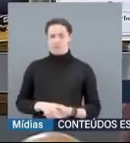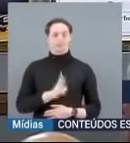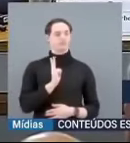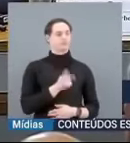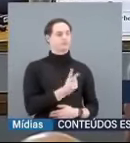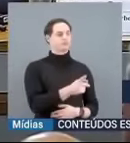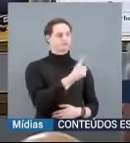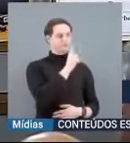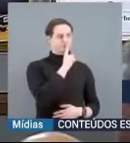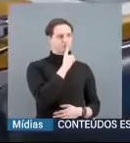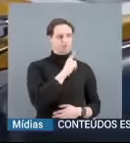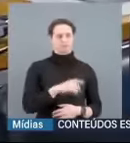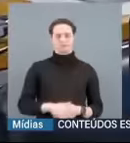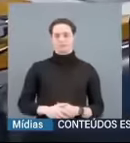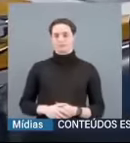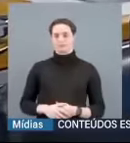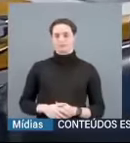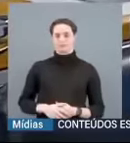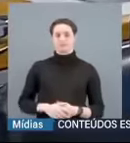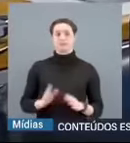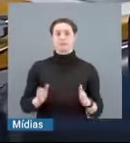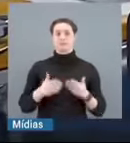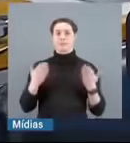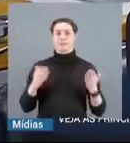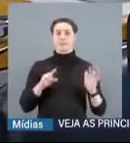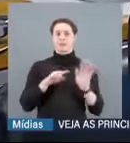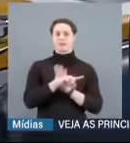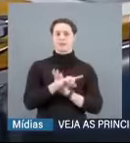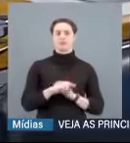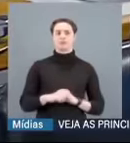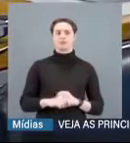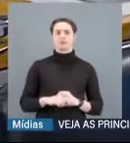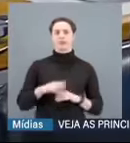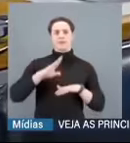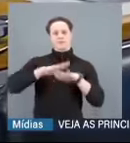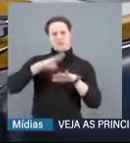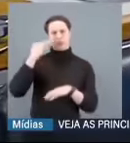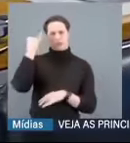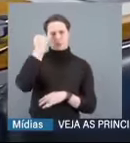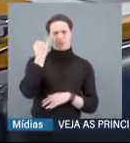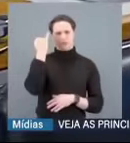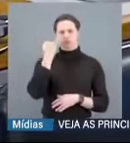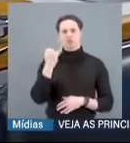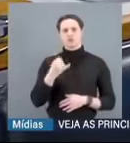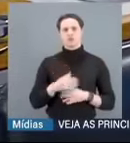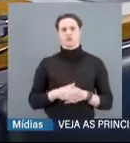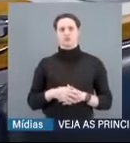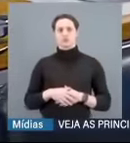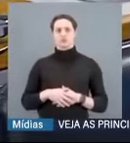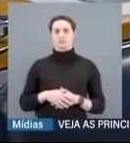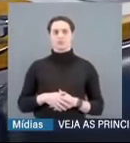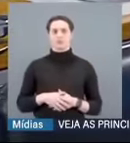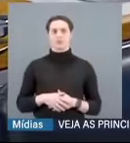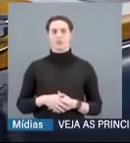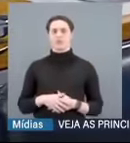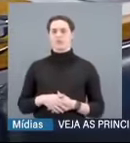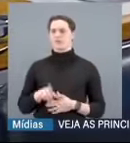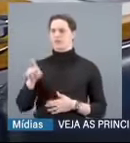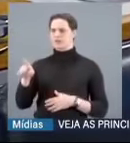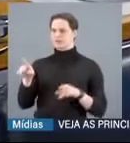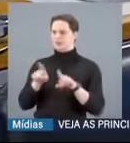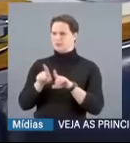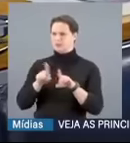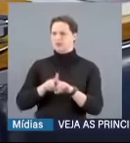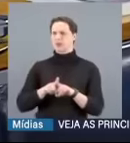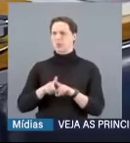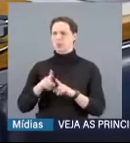Permanecerei em silêncio, excelência. Uma pergunta aí de cunho mais ideológico. O senhor era também perfilado com a ideia